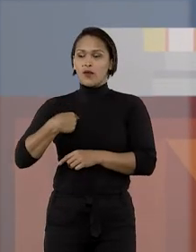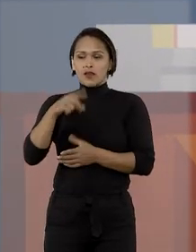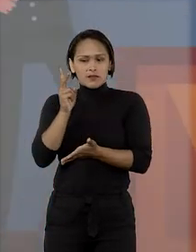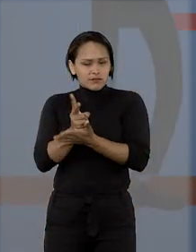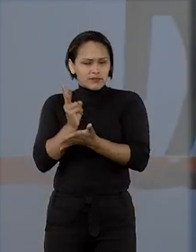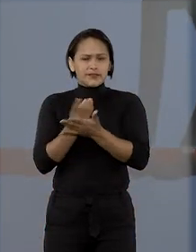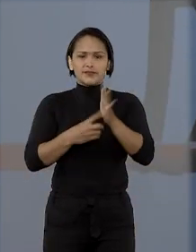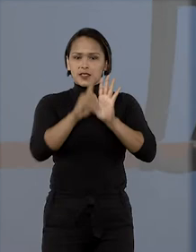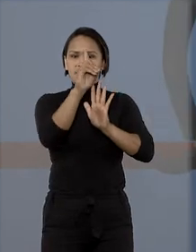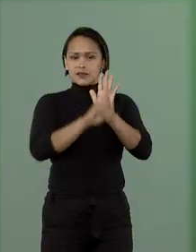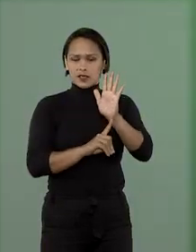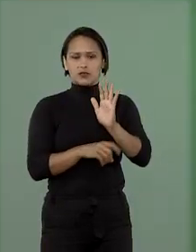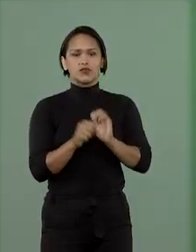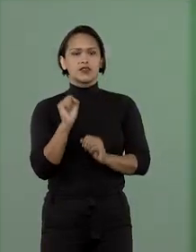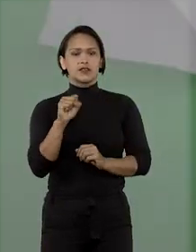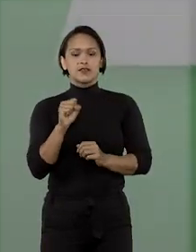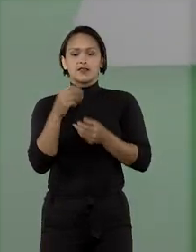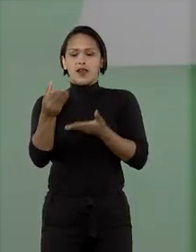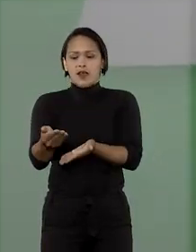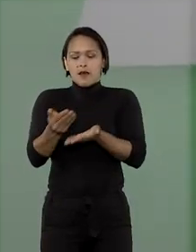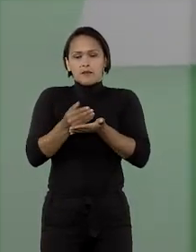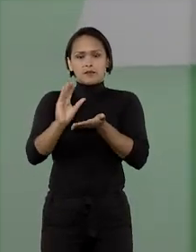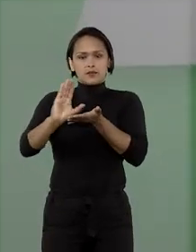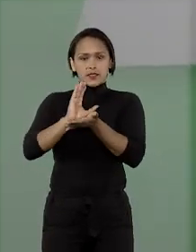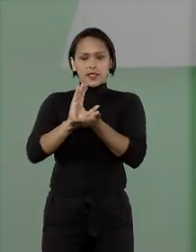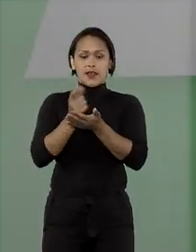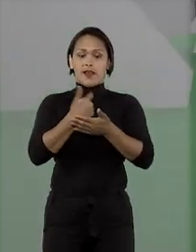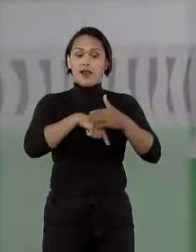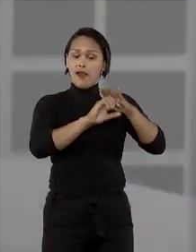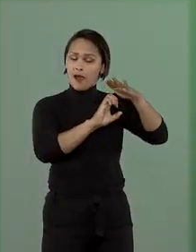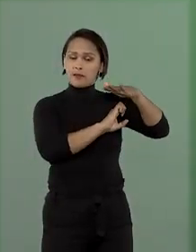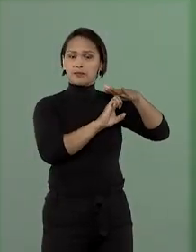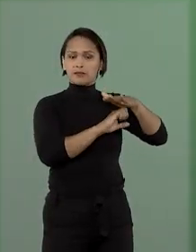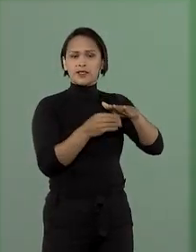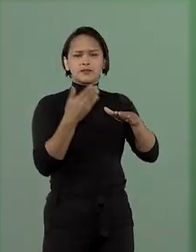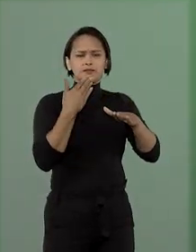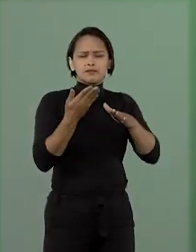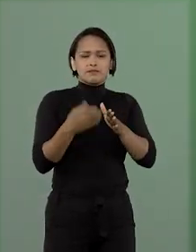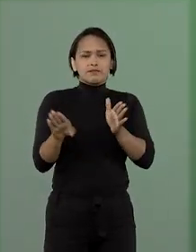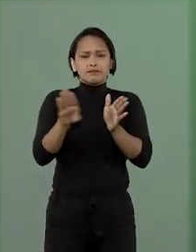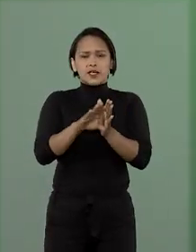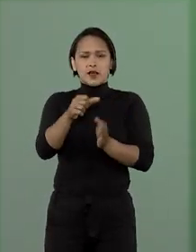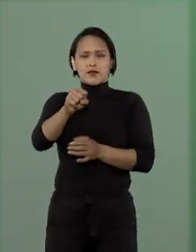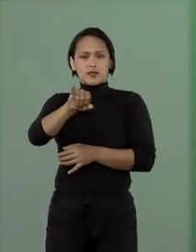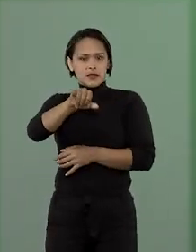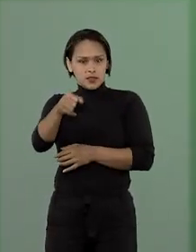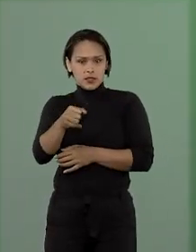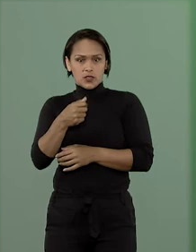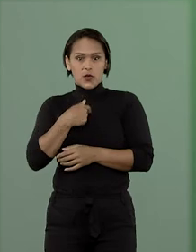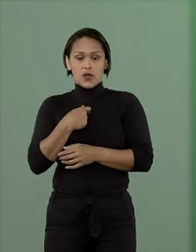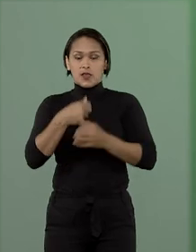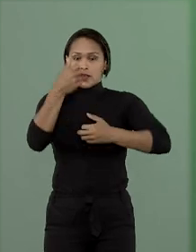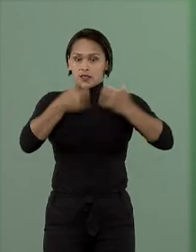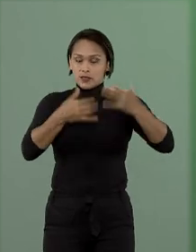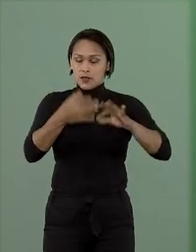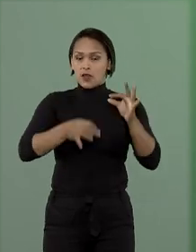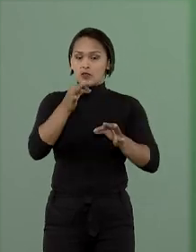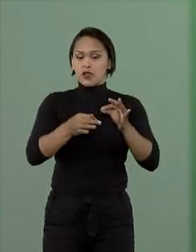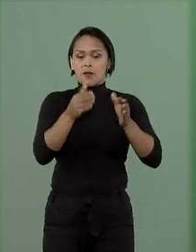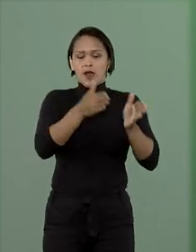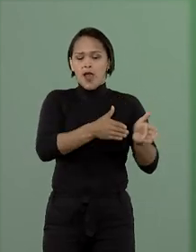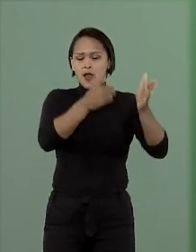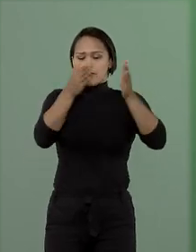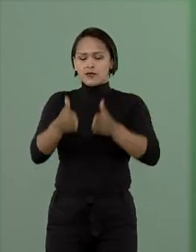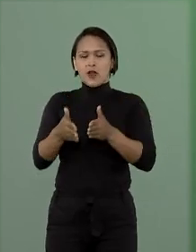de receber pelas benfeitorias. A companhia recorreu ao Superior Tribunal de Justiça, alegando que o julgamento se deu fora